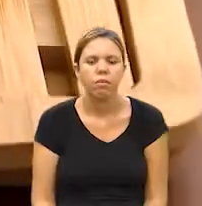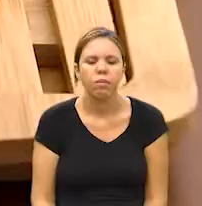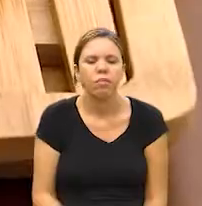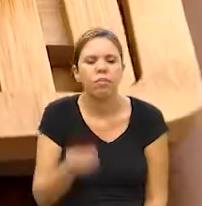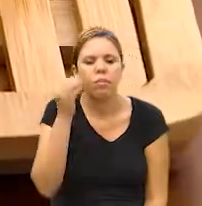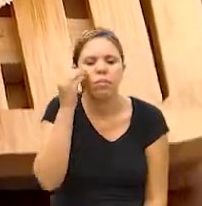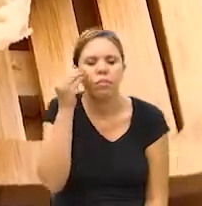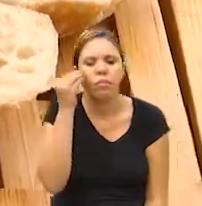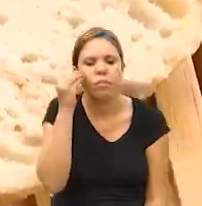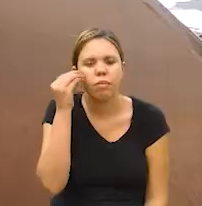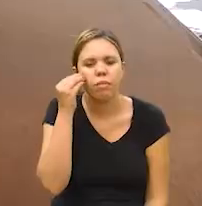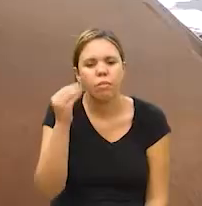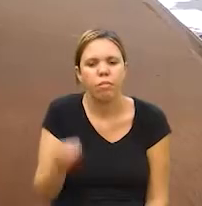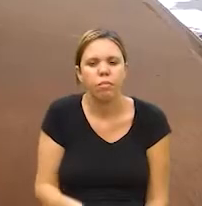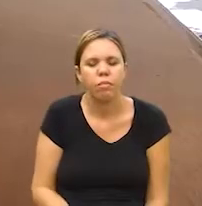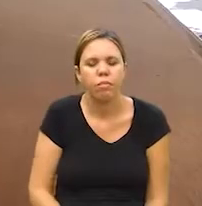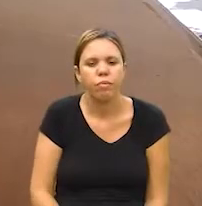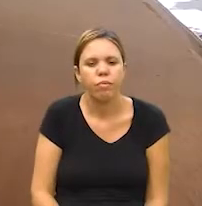esquentar?